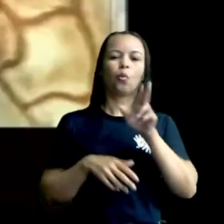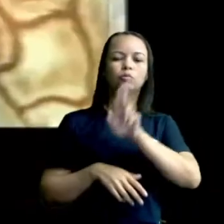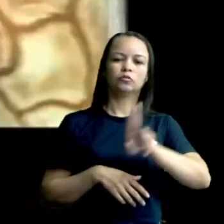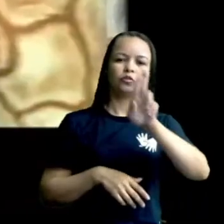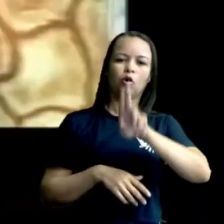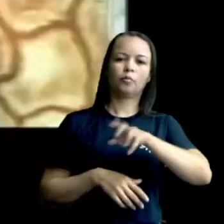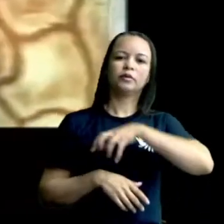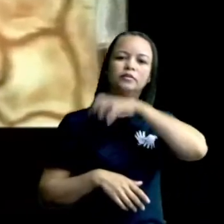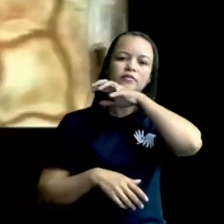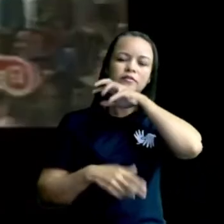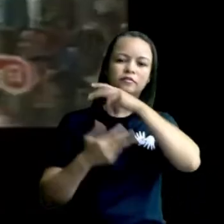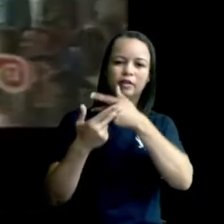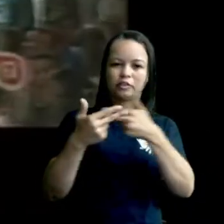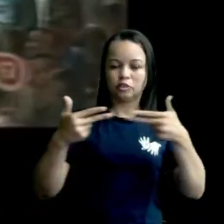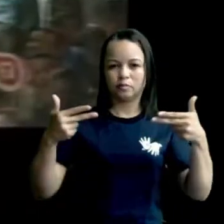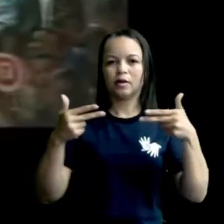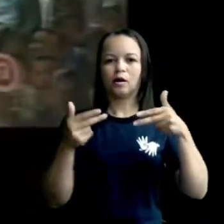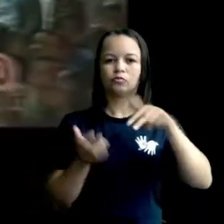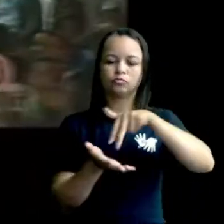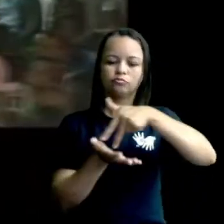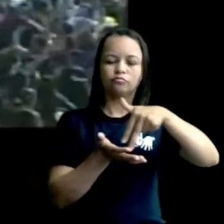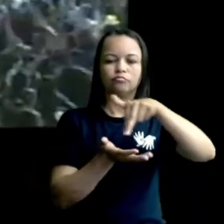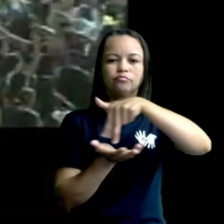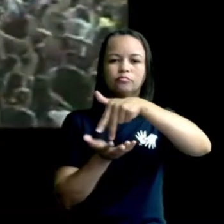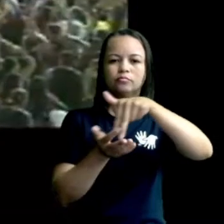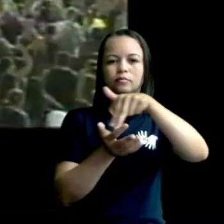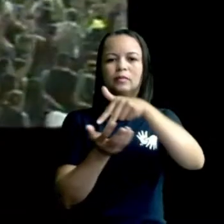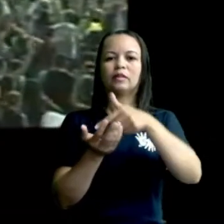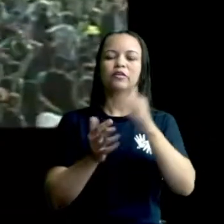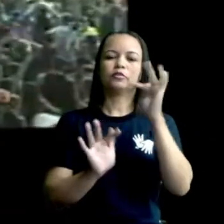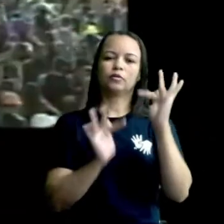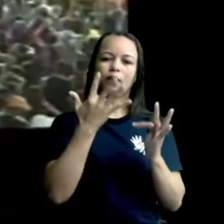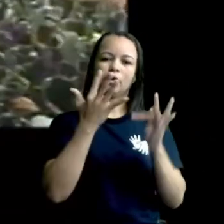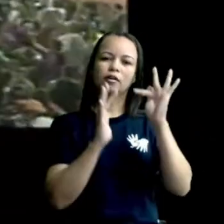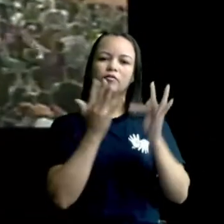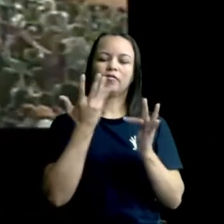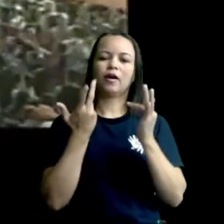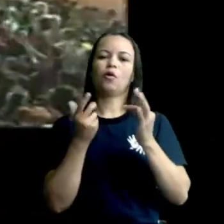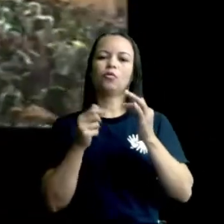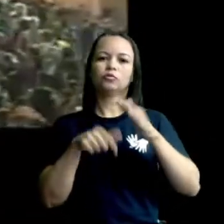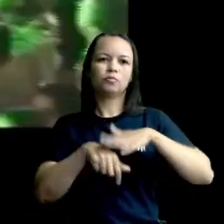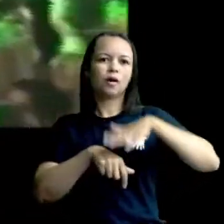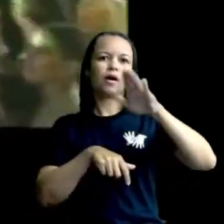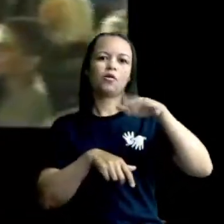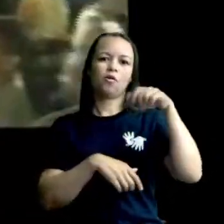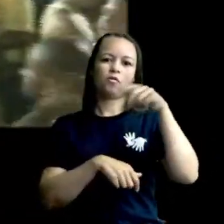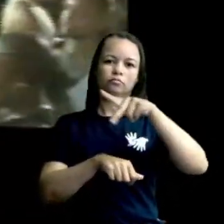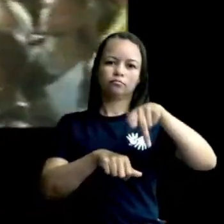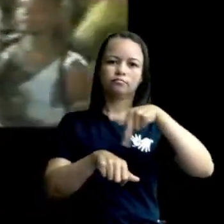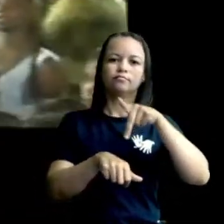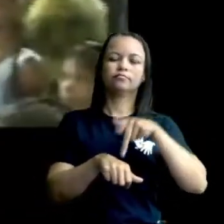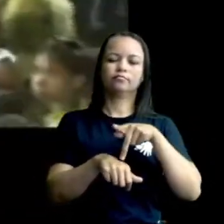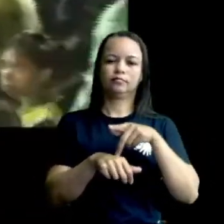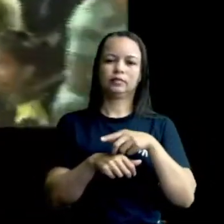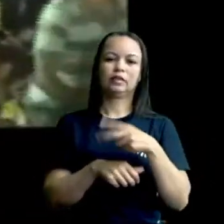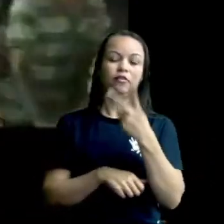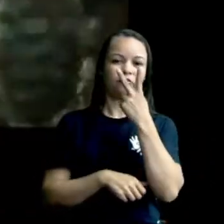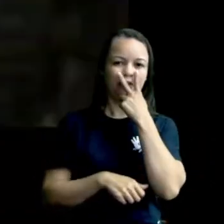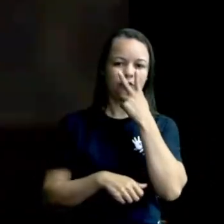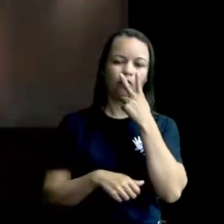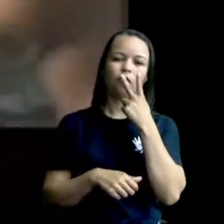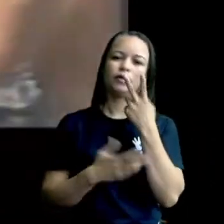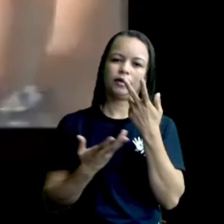carros alegóricos que fazem do Carnaval da Vitória um dos maiores do país. O Carnaval Vitória